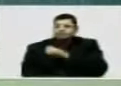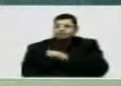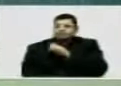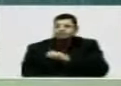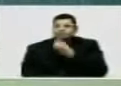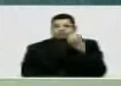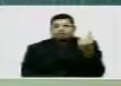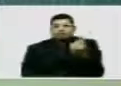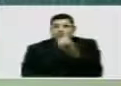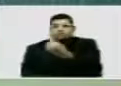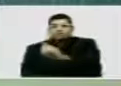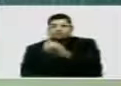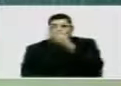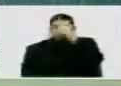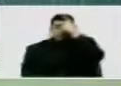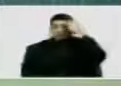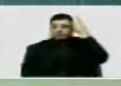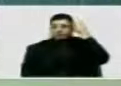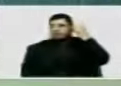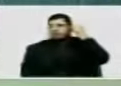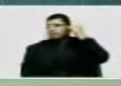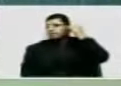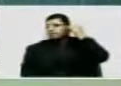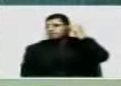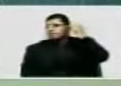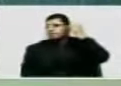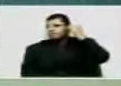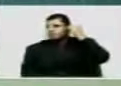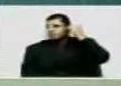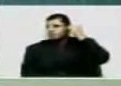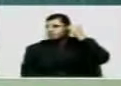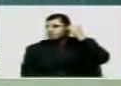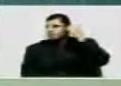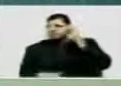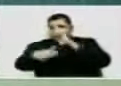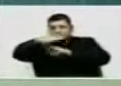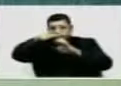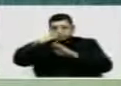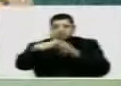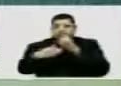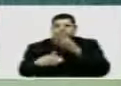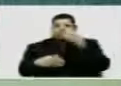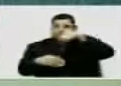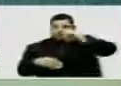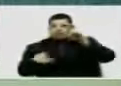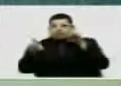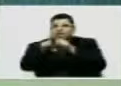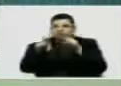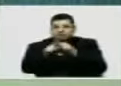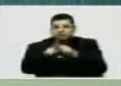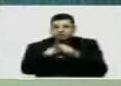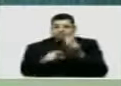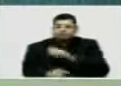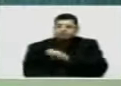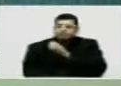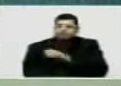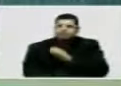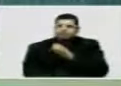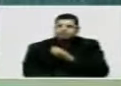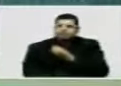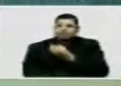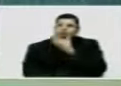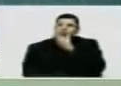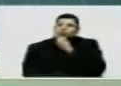vida do proprietário da empresa do polo industrial de Manaus e vai impactar a vida